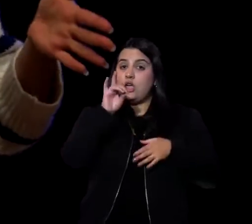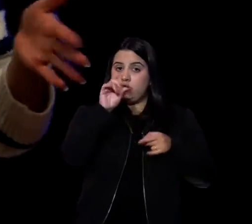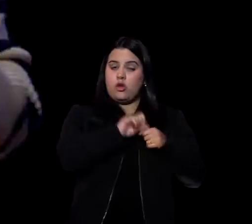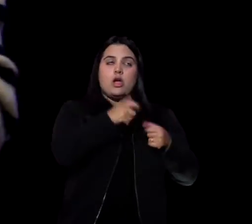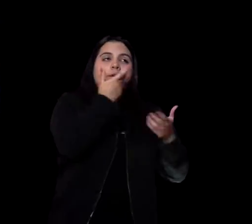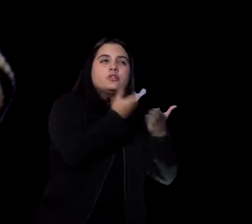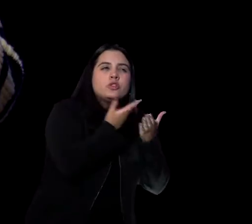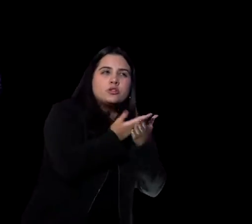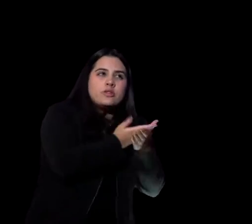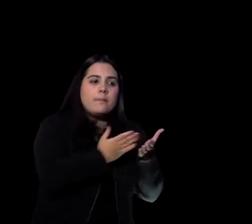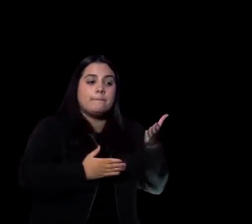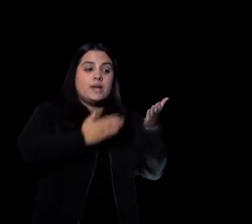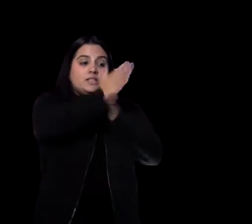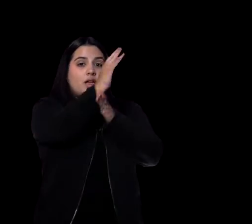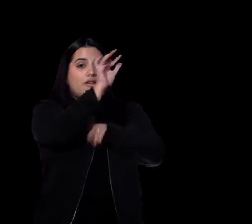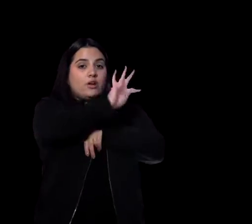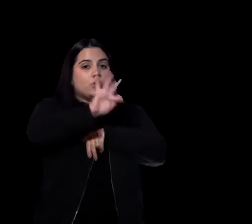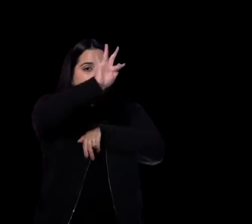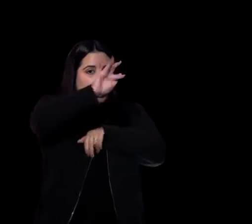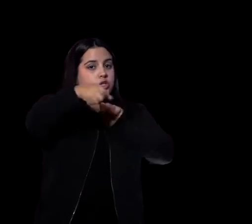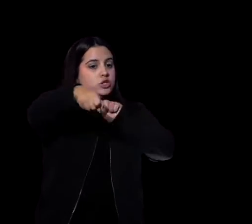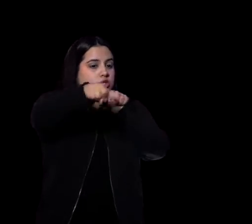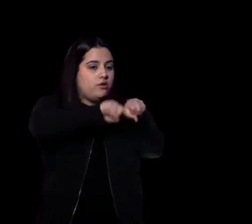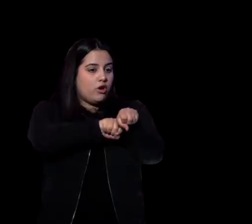isso que eu vou ficar rico, tá tudo certo.